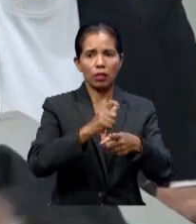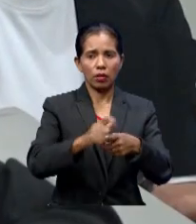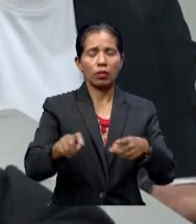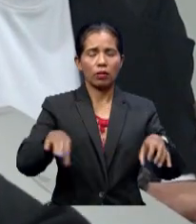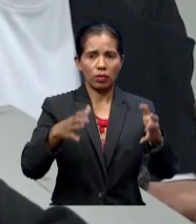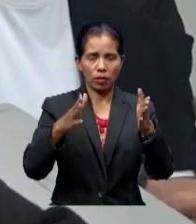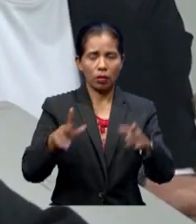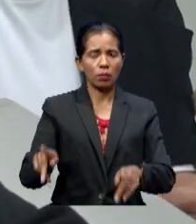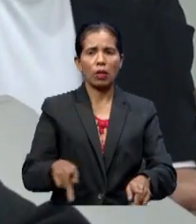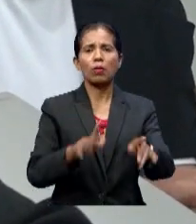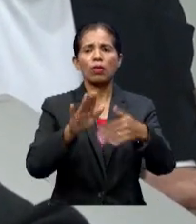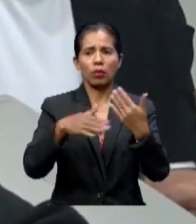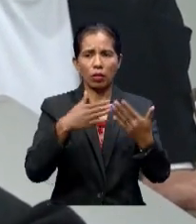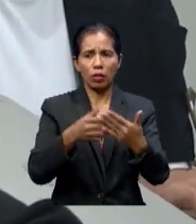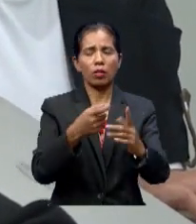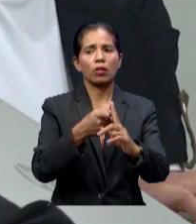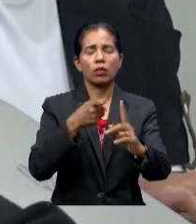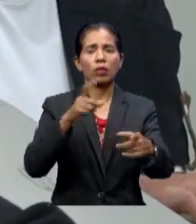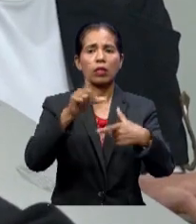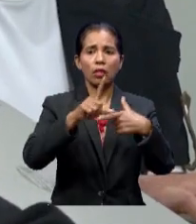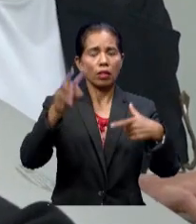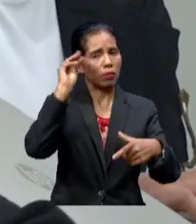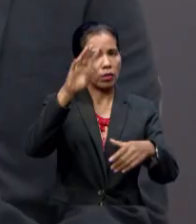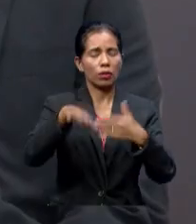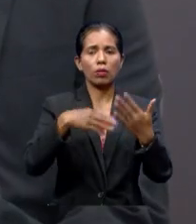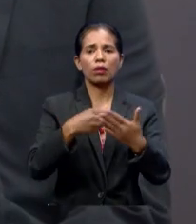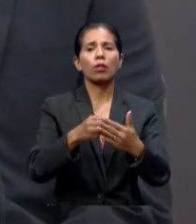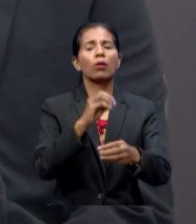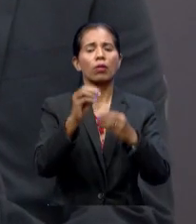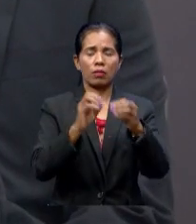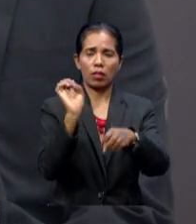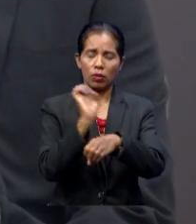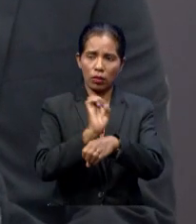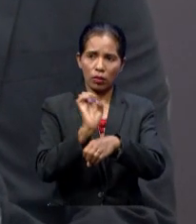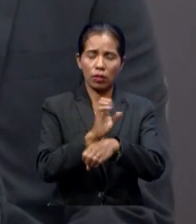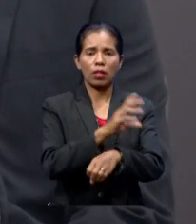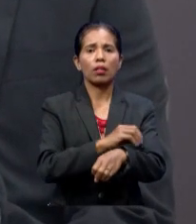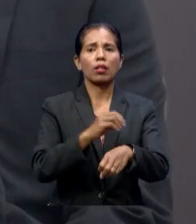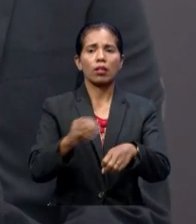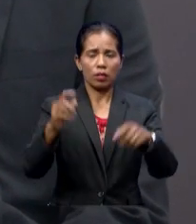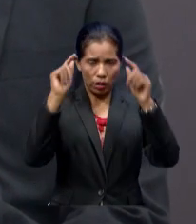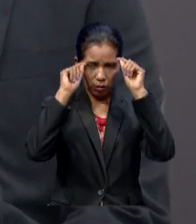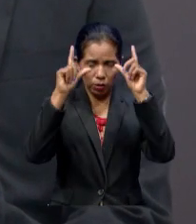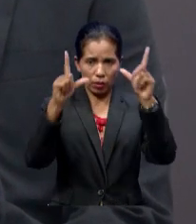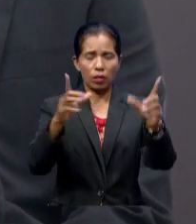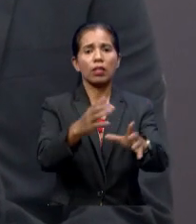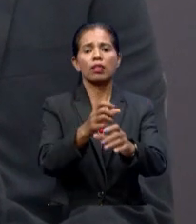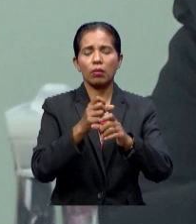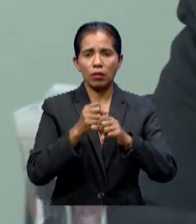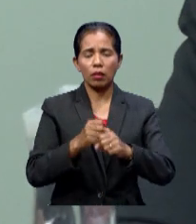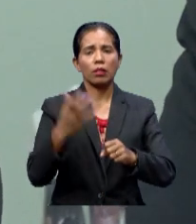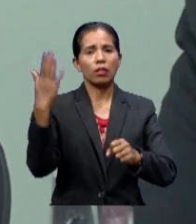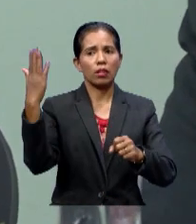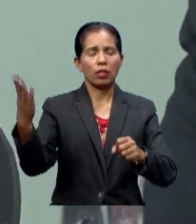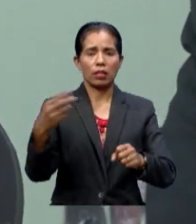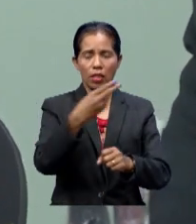funcionário público sira, husi linha ministerial konaba ekonomia, ti roadmap nebe Timor-Leste simu ona ia labuan